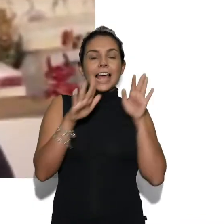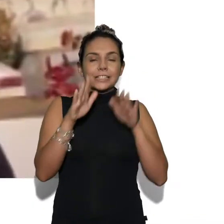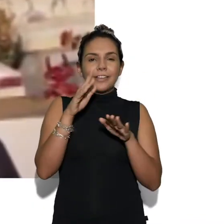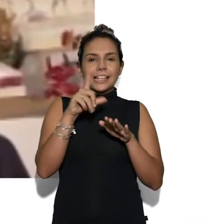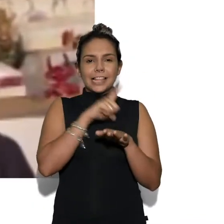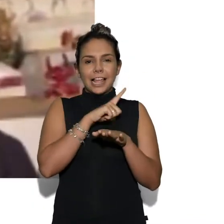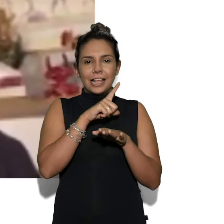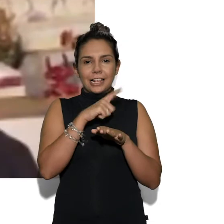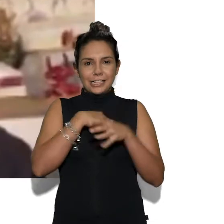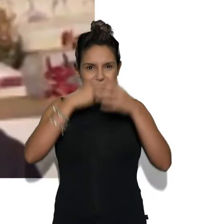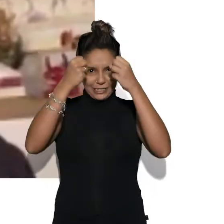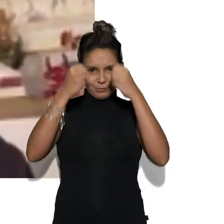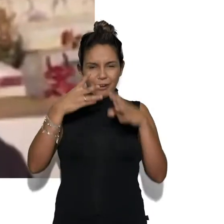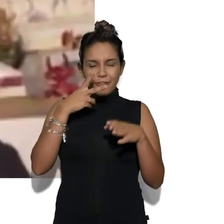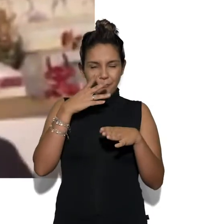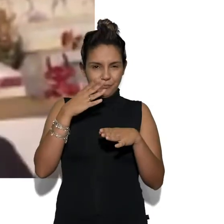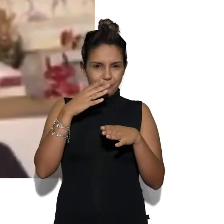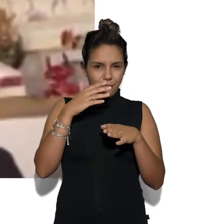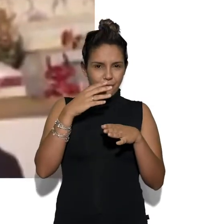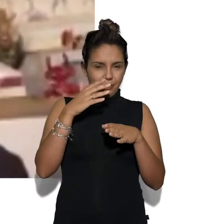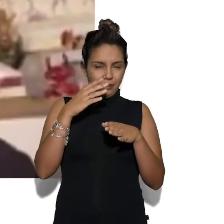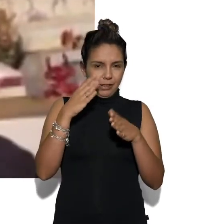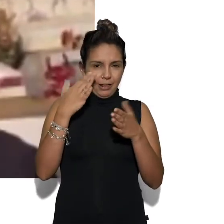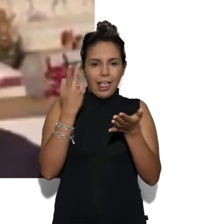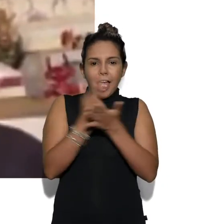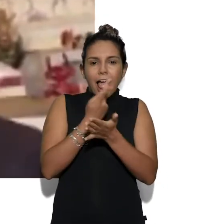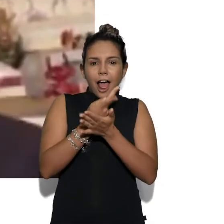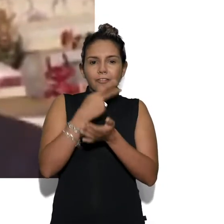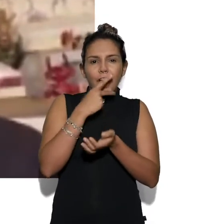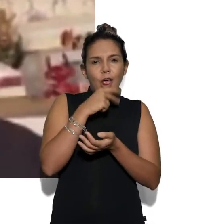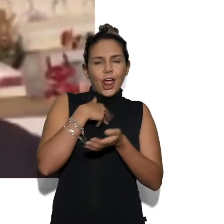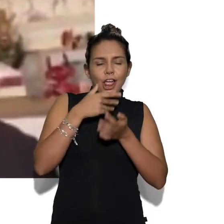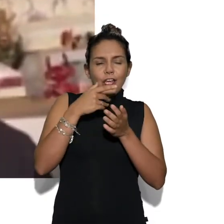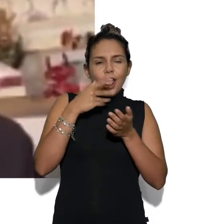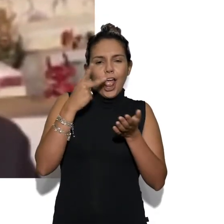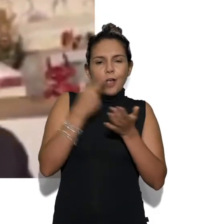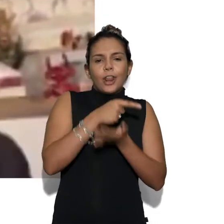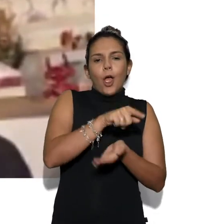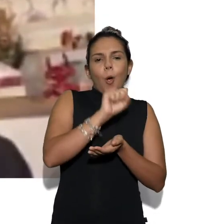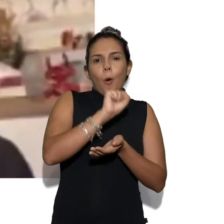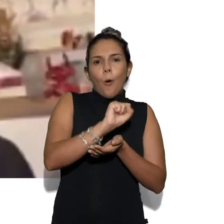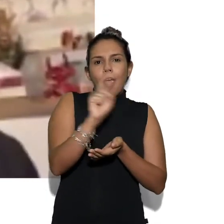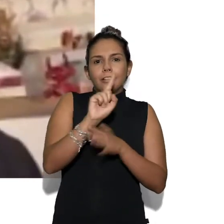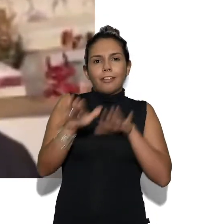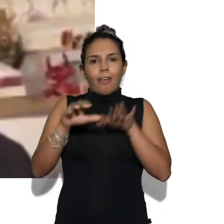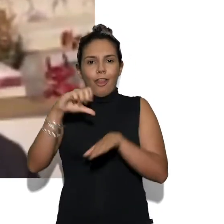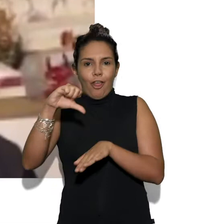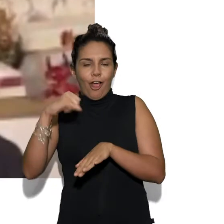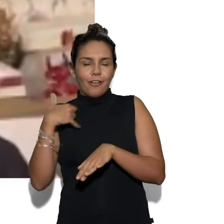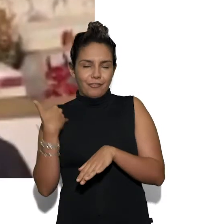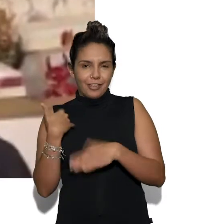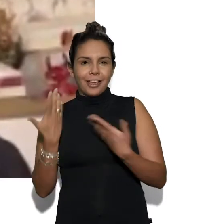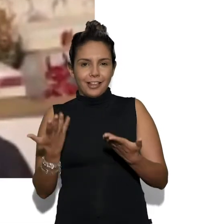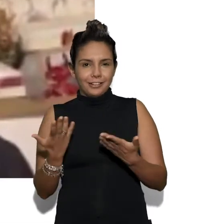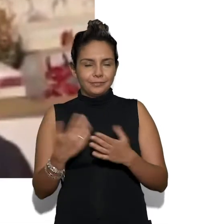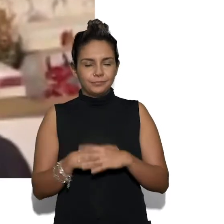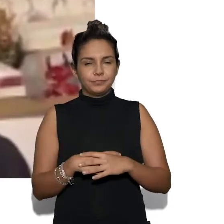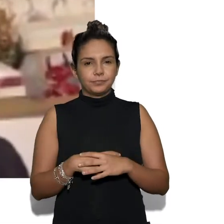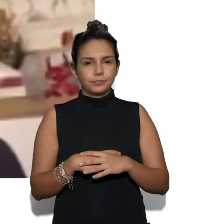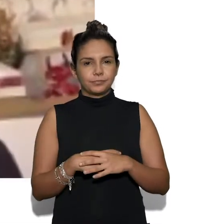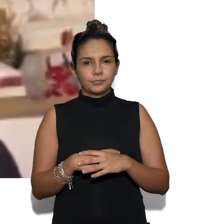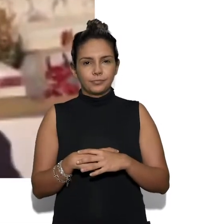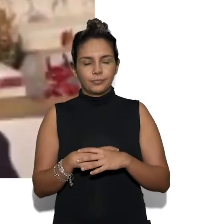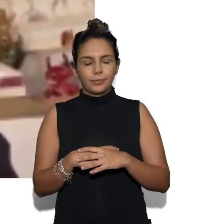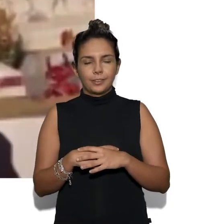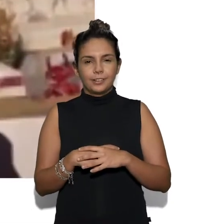outro, uma coisa não ter acontecido quando eu tinha 7 anos, mas ter acontecido quando eu tinha 8. Algumas coisas terão sido assim seguramente.